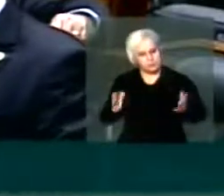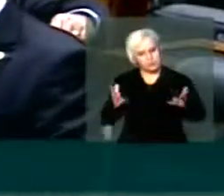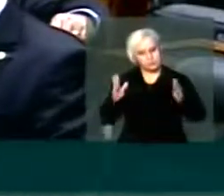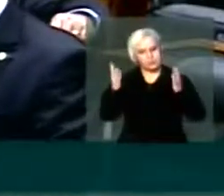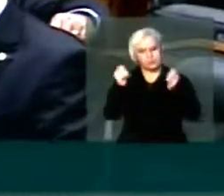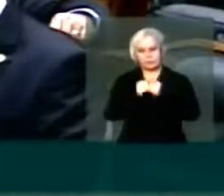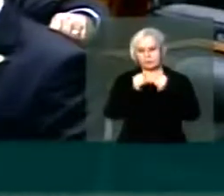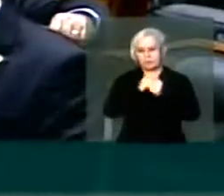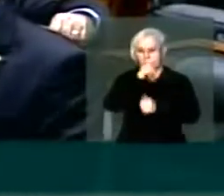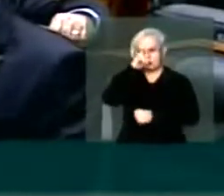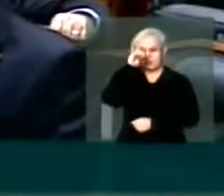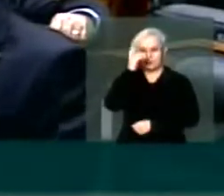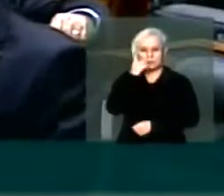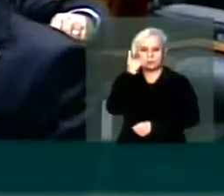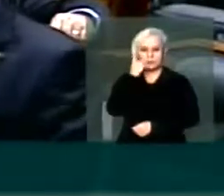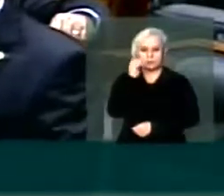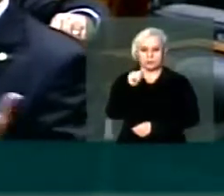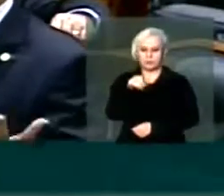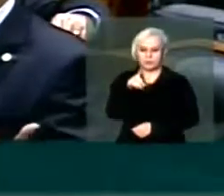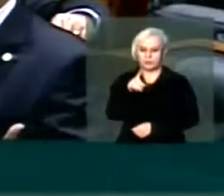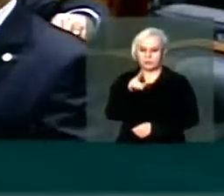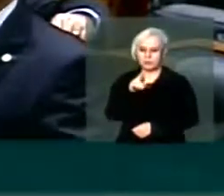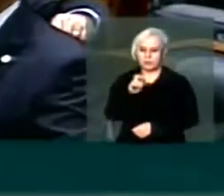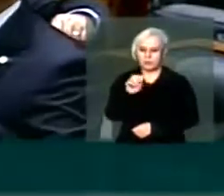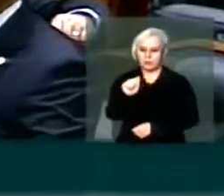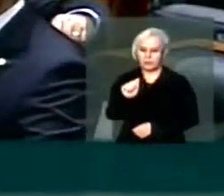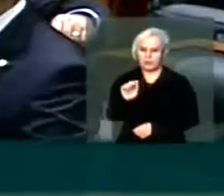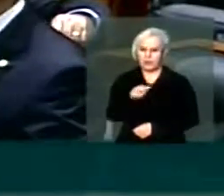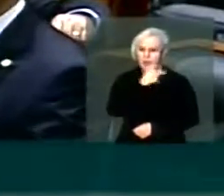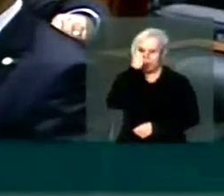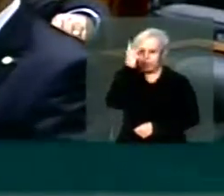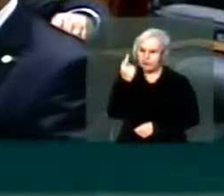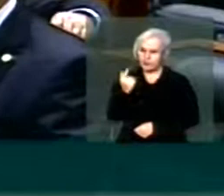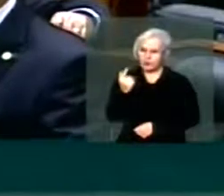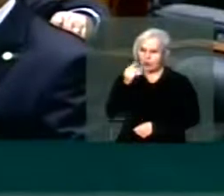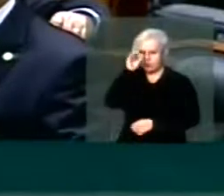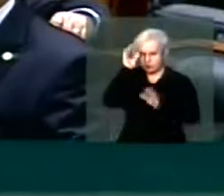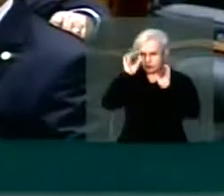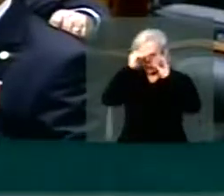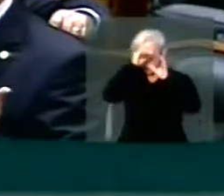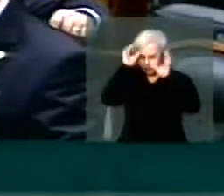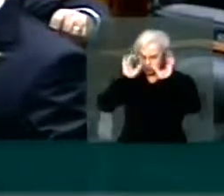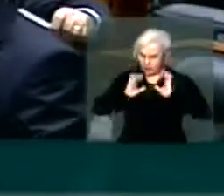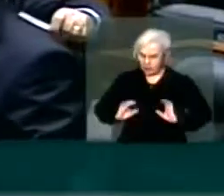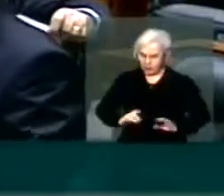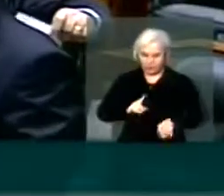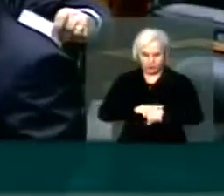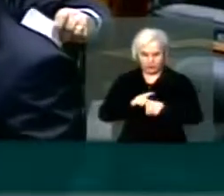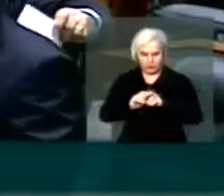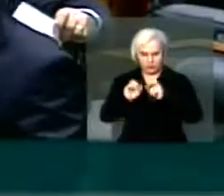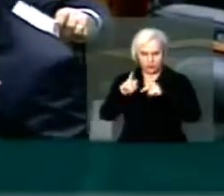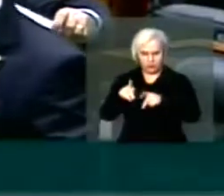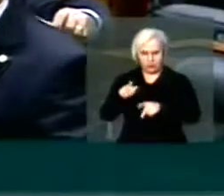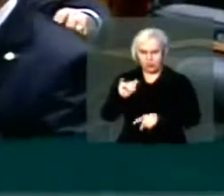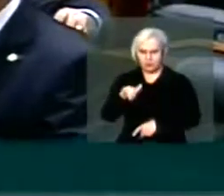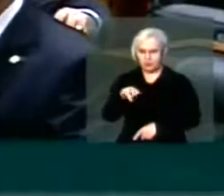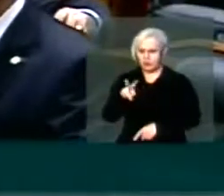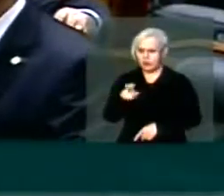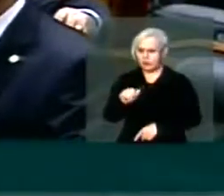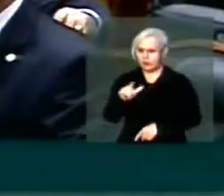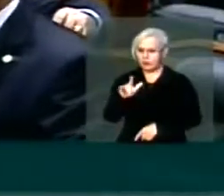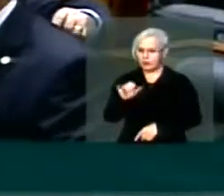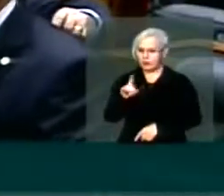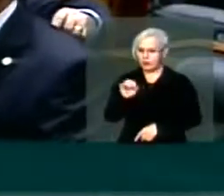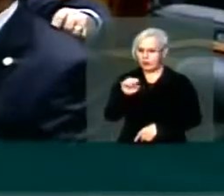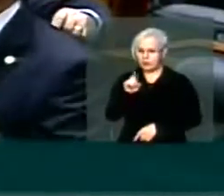a iniciativa do deputado André Zito. O cidadão, seja ele servidor público ou não, quando se aposenta por invalidez, é óbvio, é